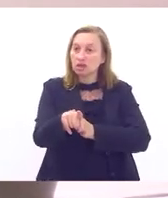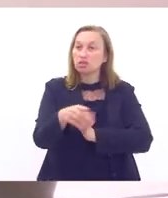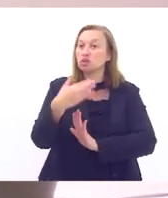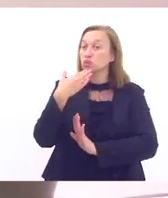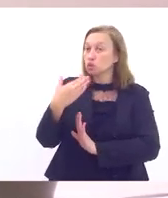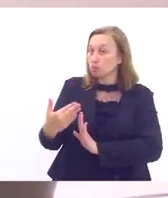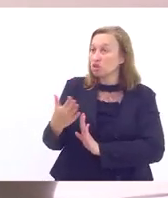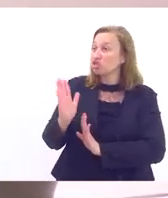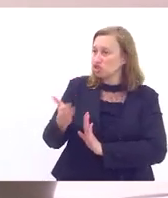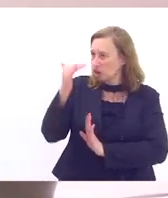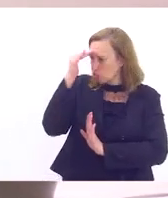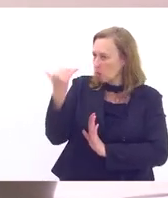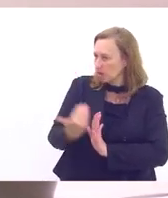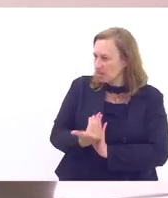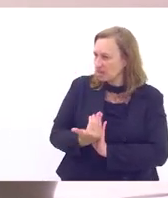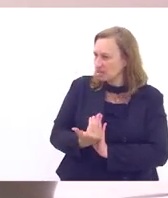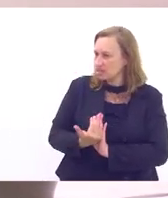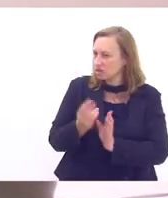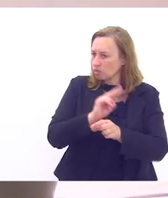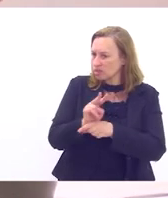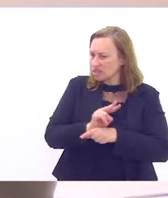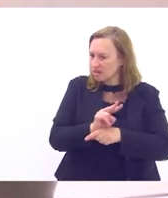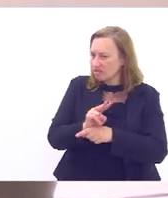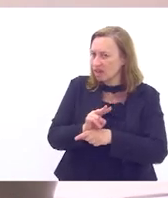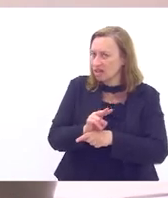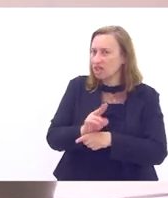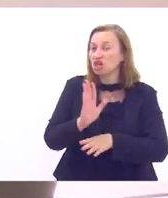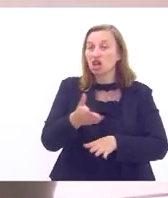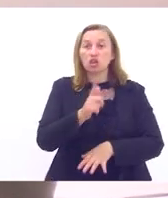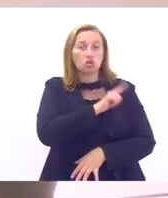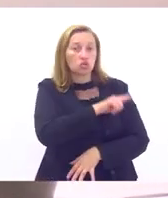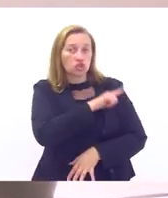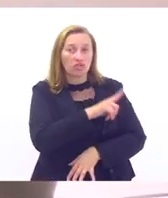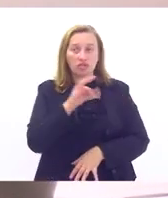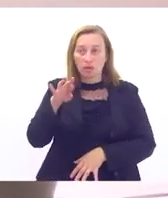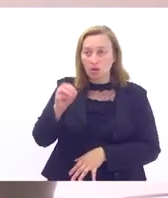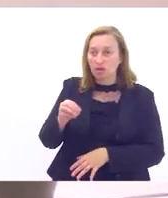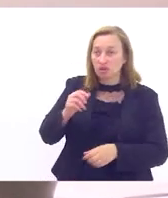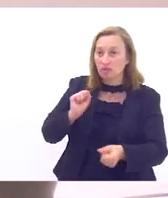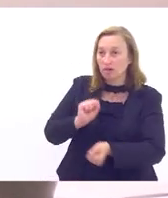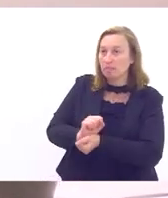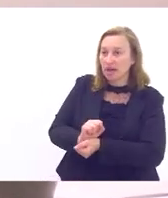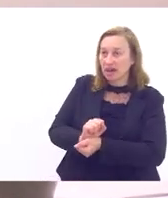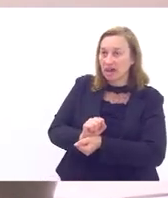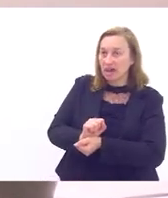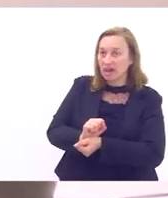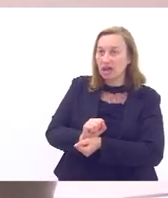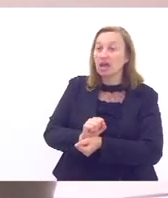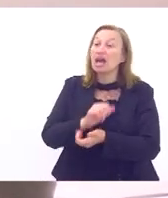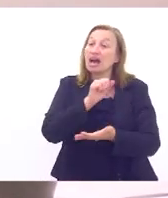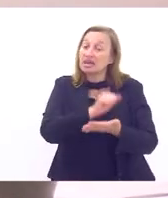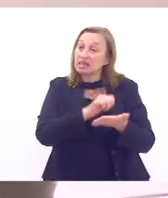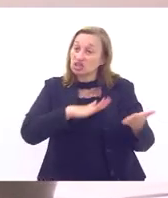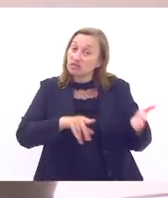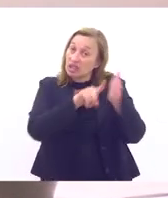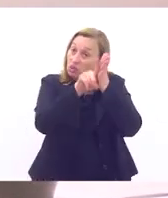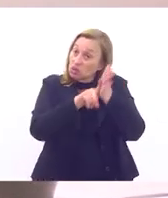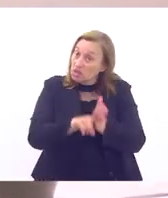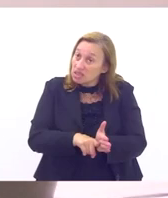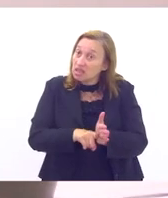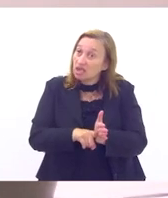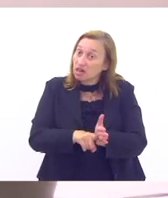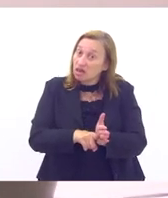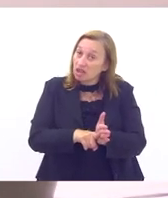expedida está sendo observada, vai ser observada ou não, já que o chefe do laboratório diz que vai interromper os exames de inexperto se não